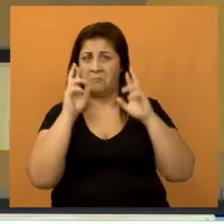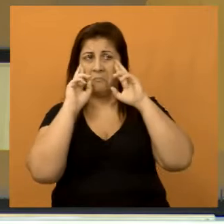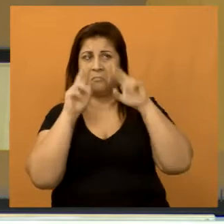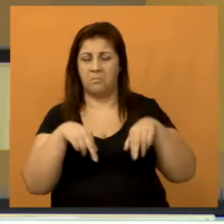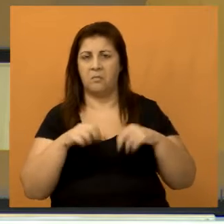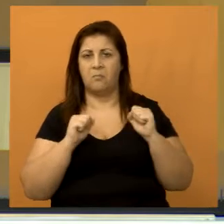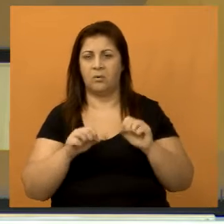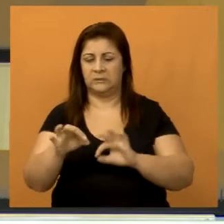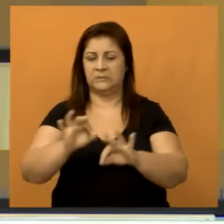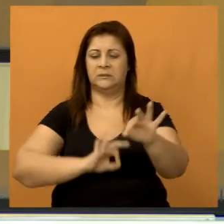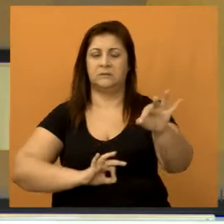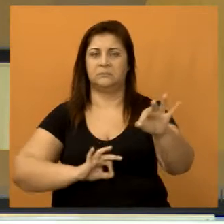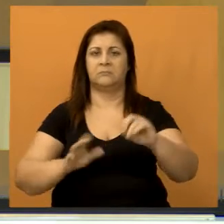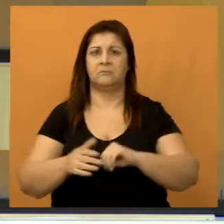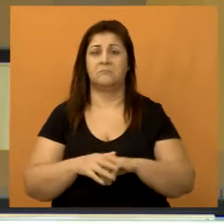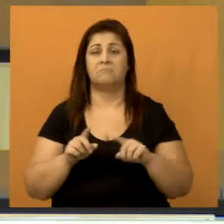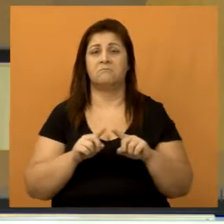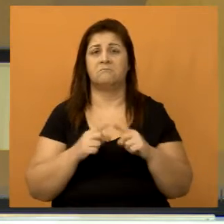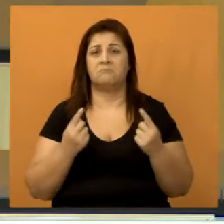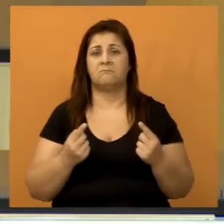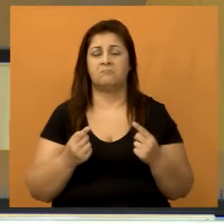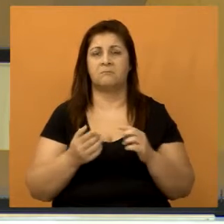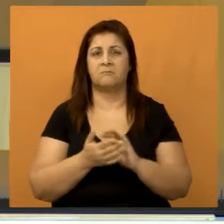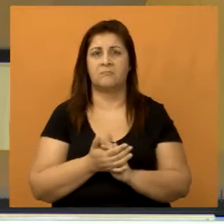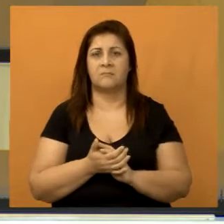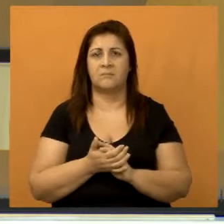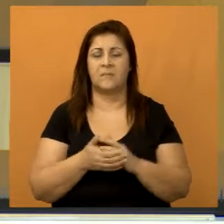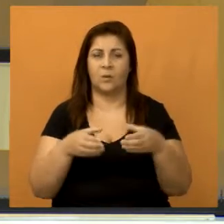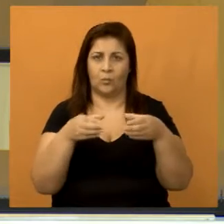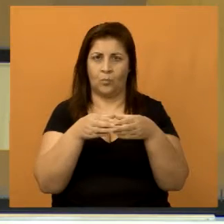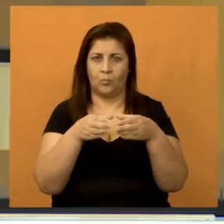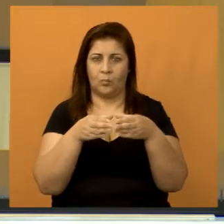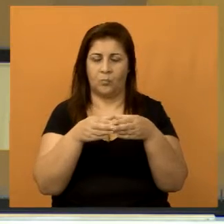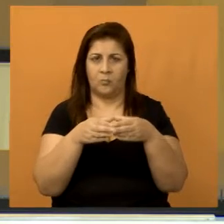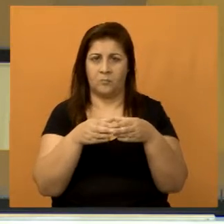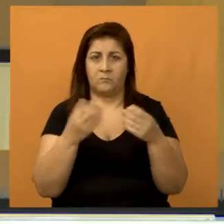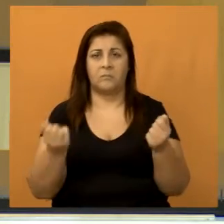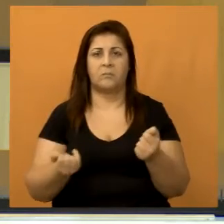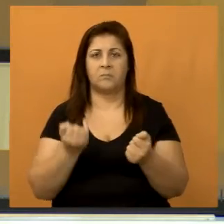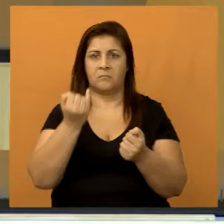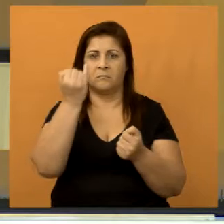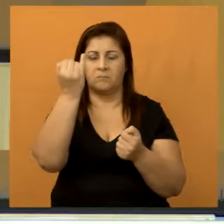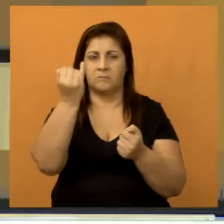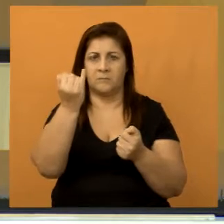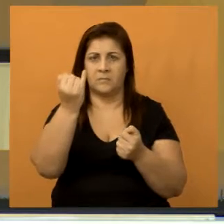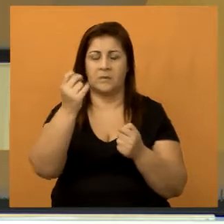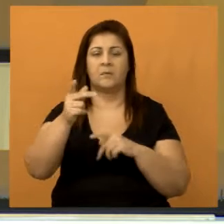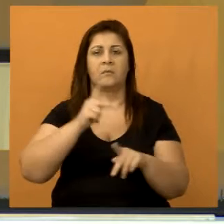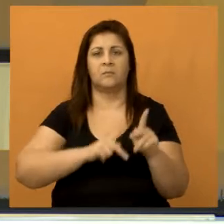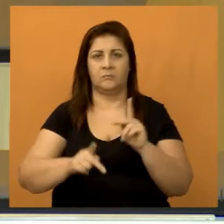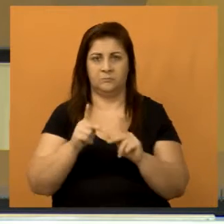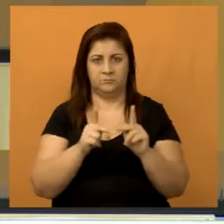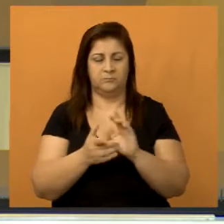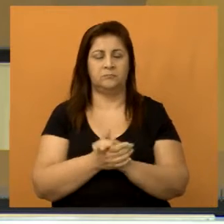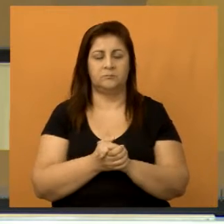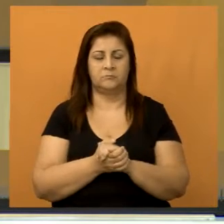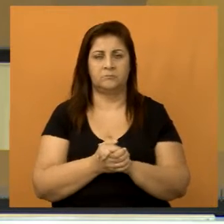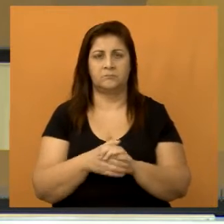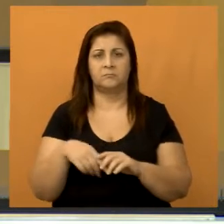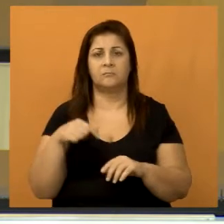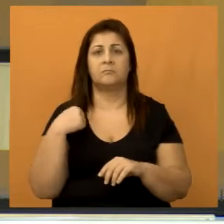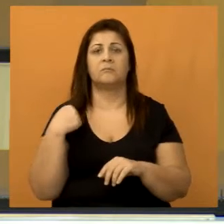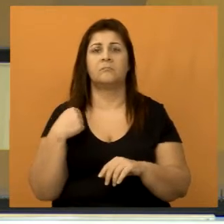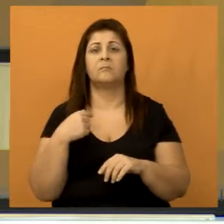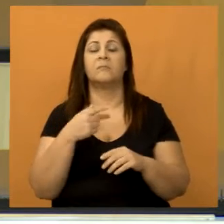rasgar e jogar no lixo. Mas nessa questão da comissão de tal importância para a sociedade, eu vou estar colocando